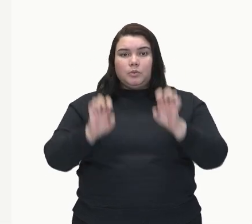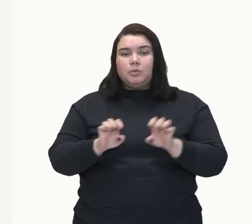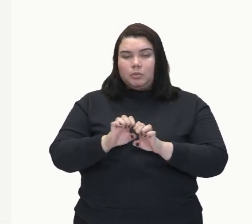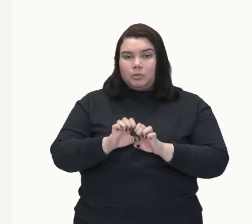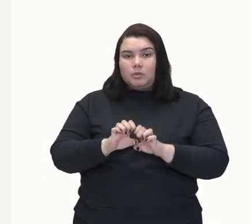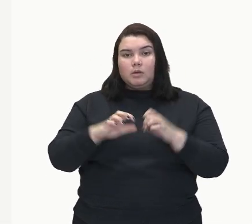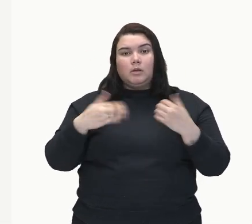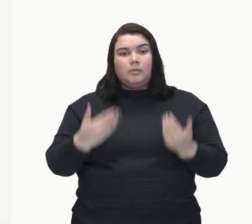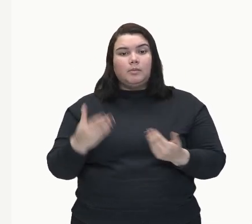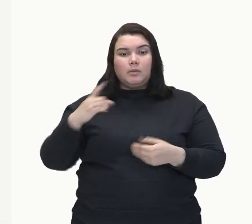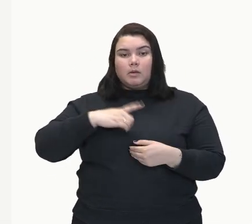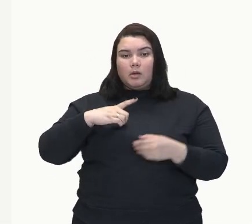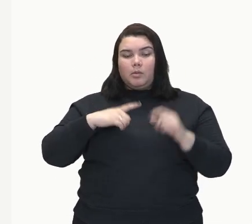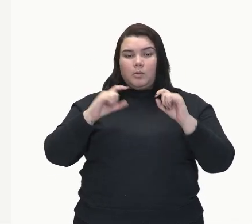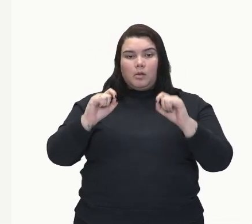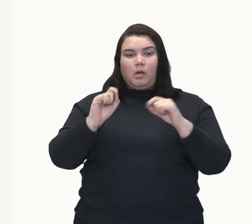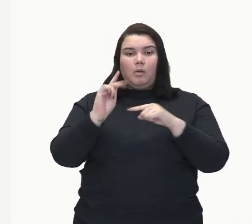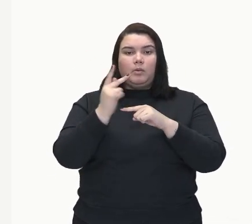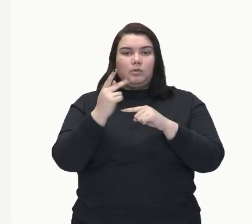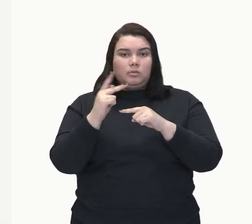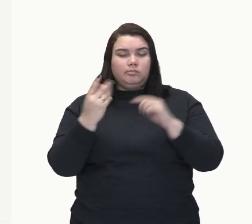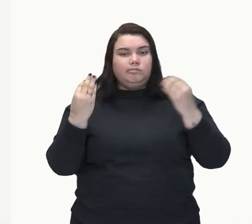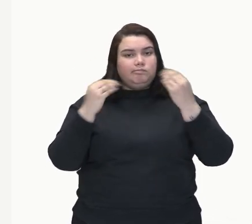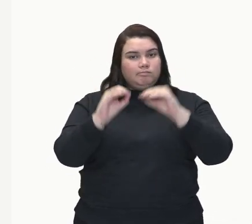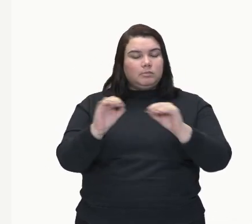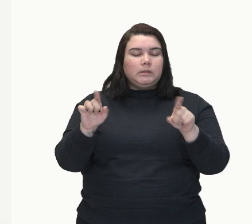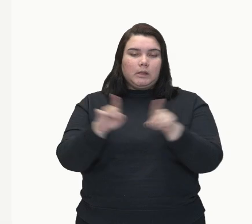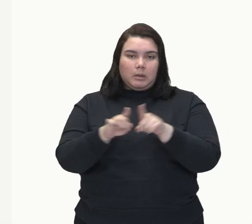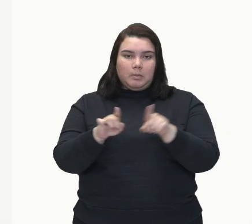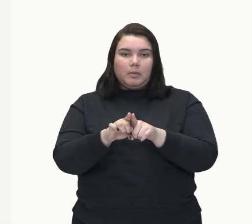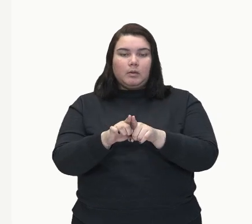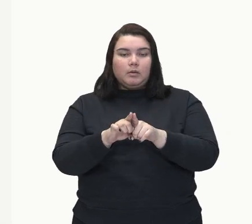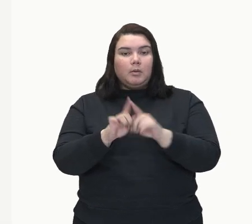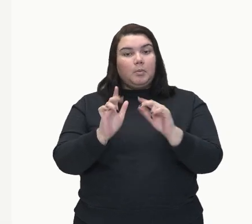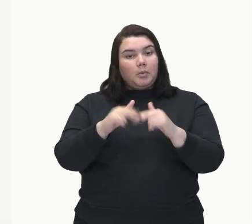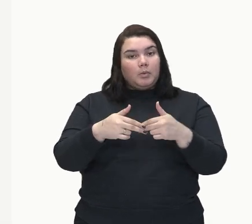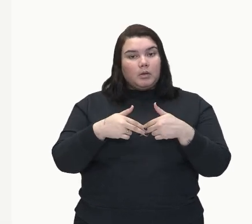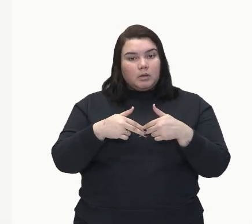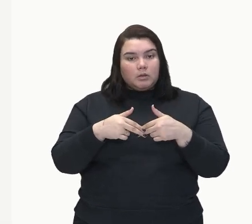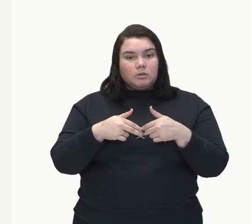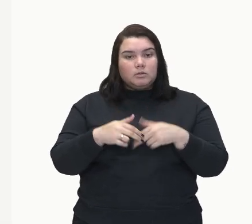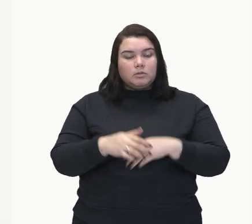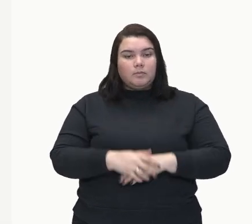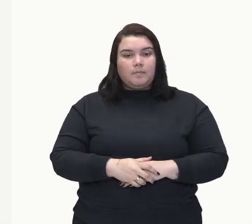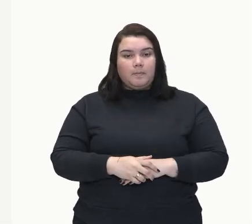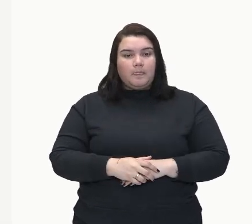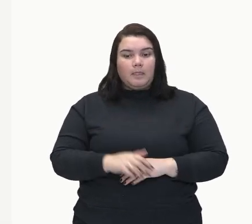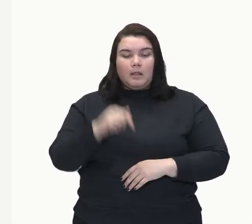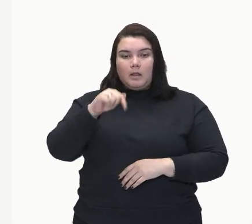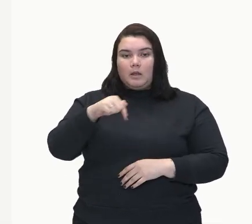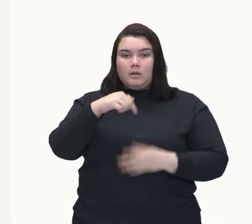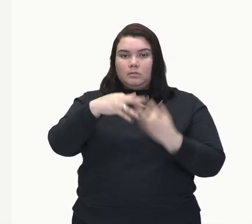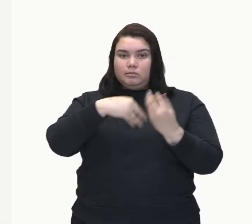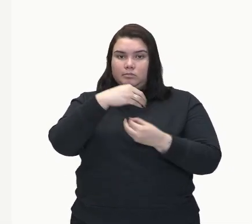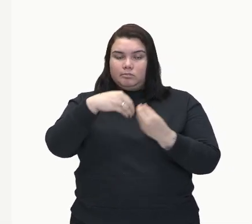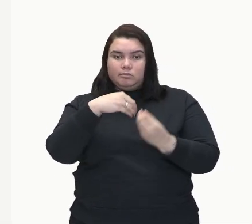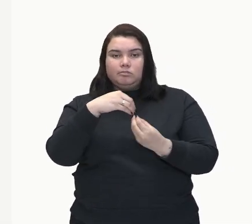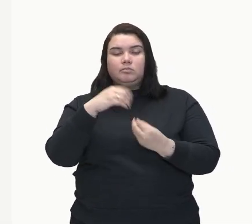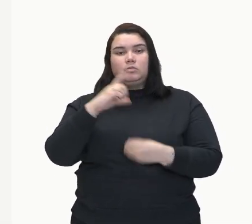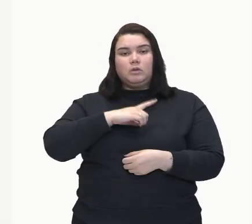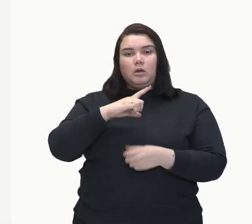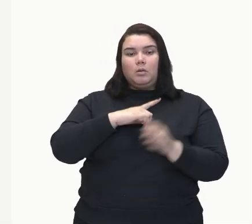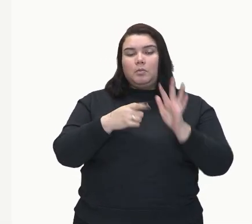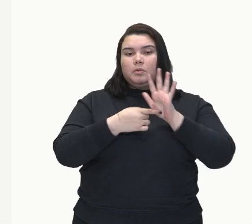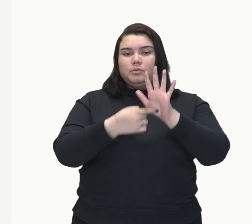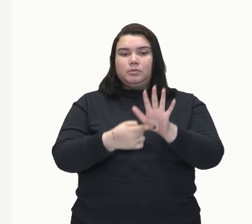existe também aí o hidrogênio, que não podemos esquecer. Portanto, esse composto, ele